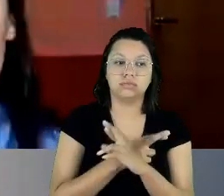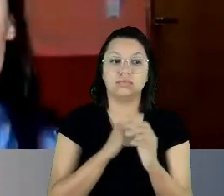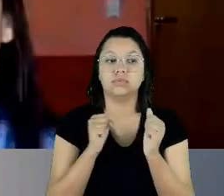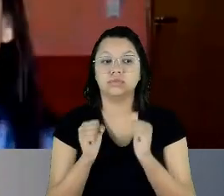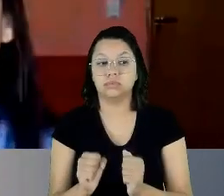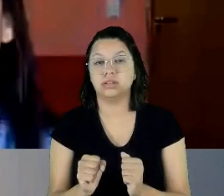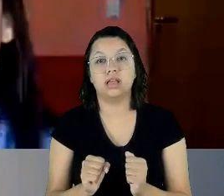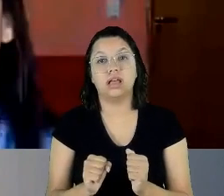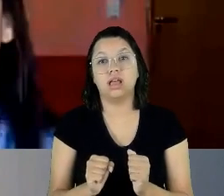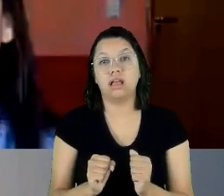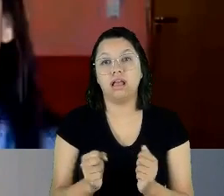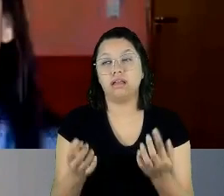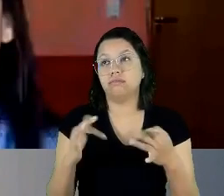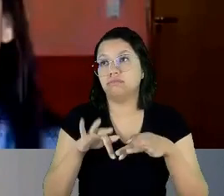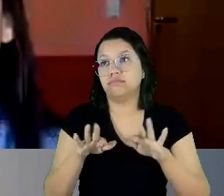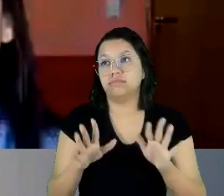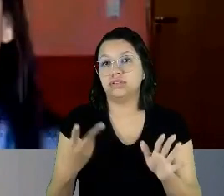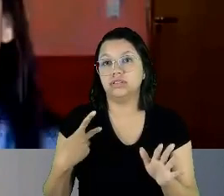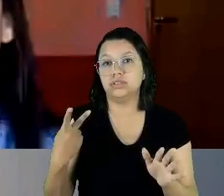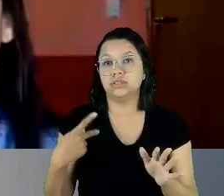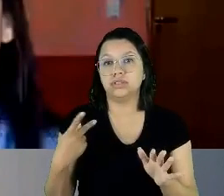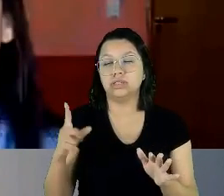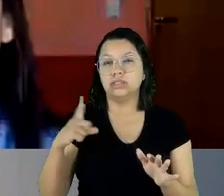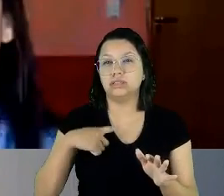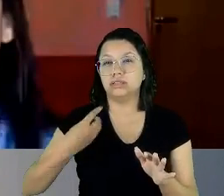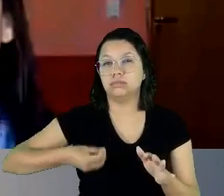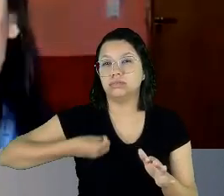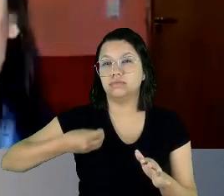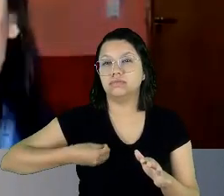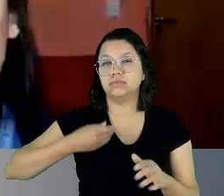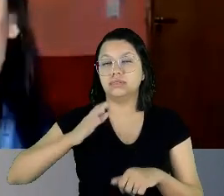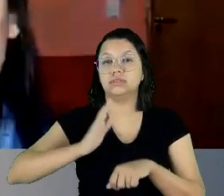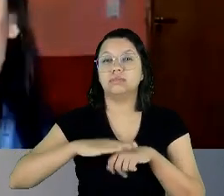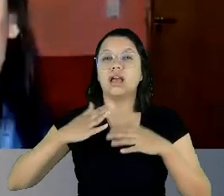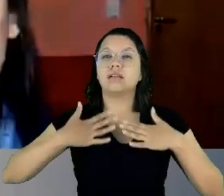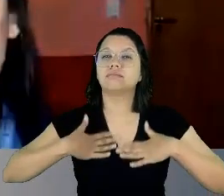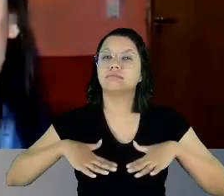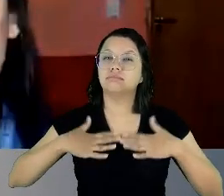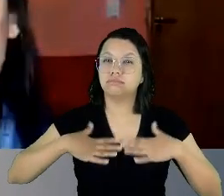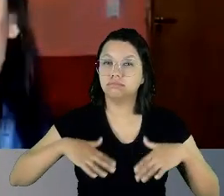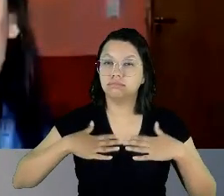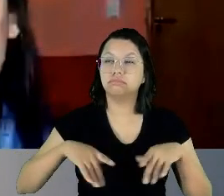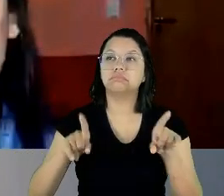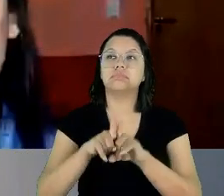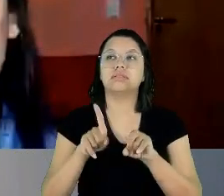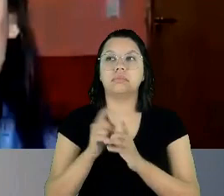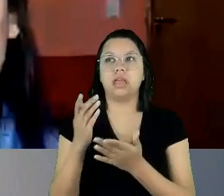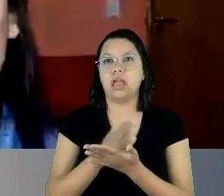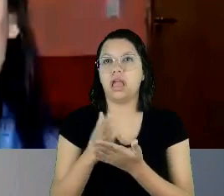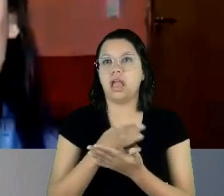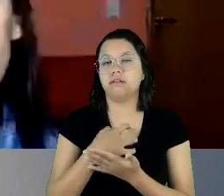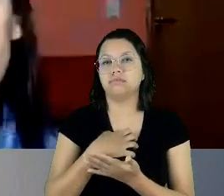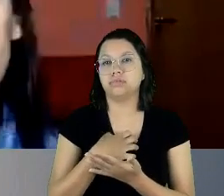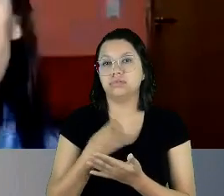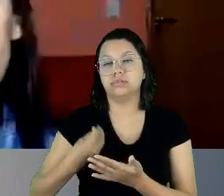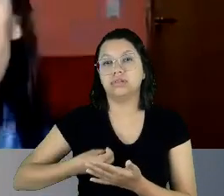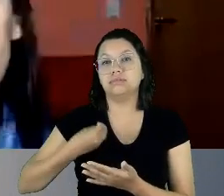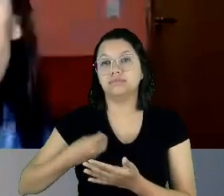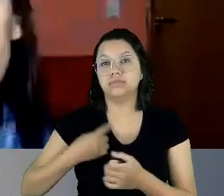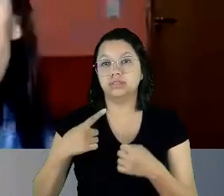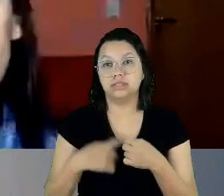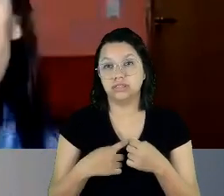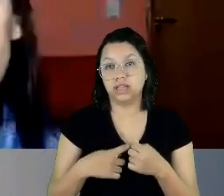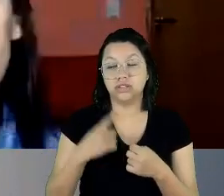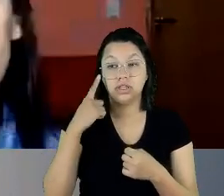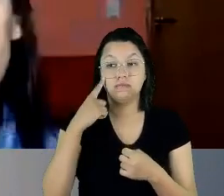a possibilidade, enfim, da gente ter uma vida mais tranquila também, de certa forma, né? A vida nas cidades, e a